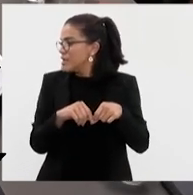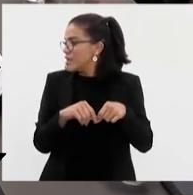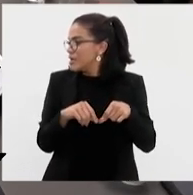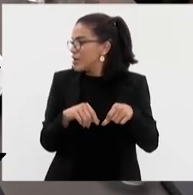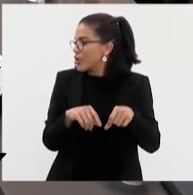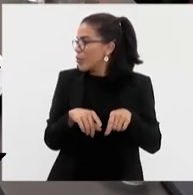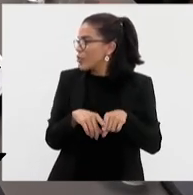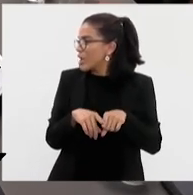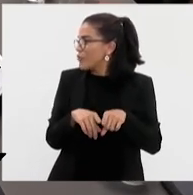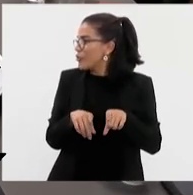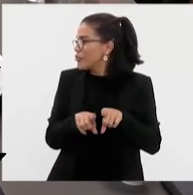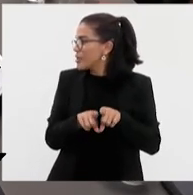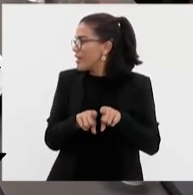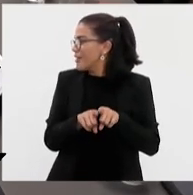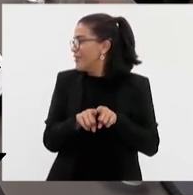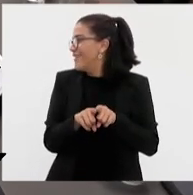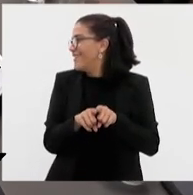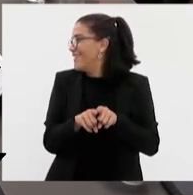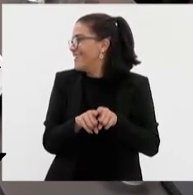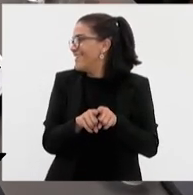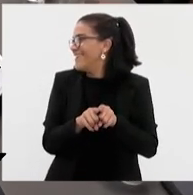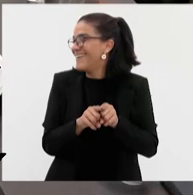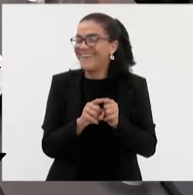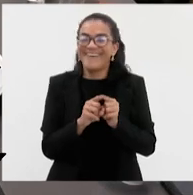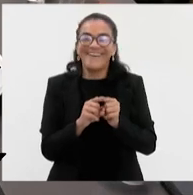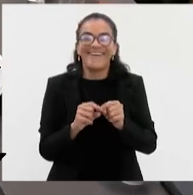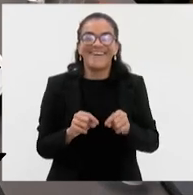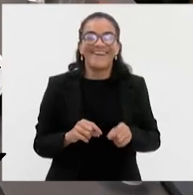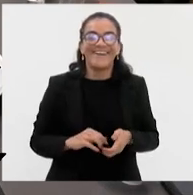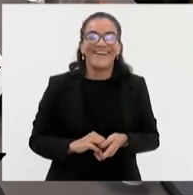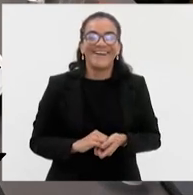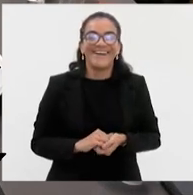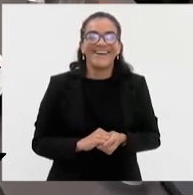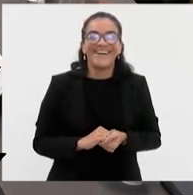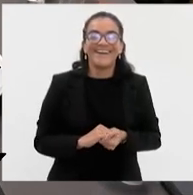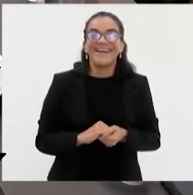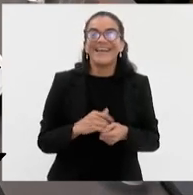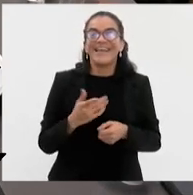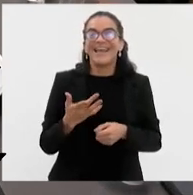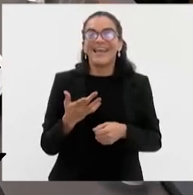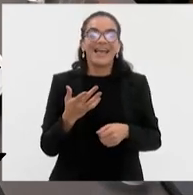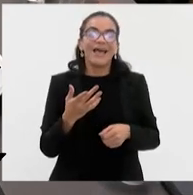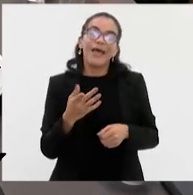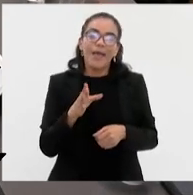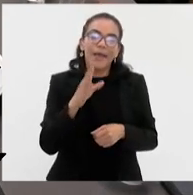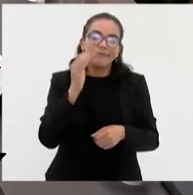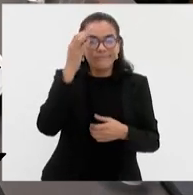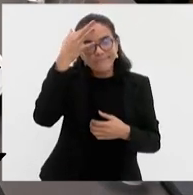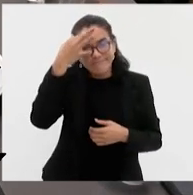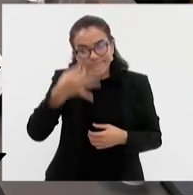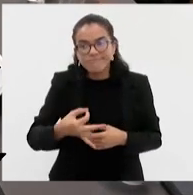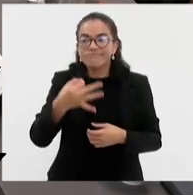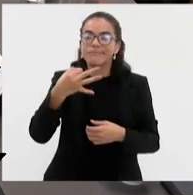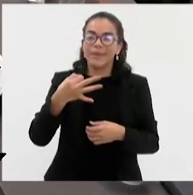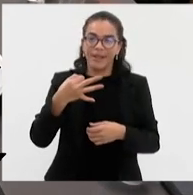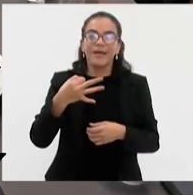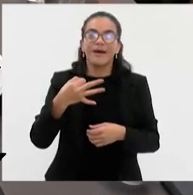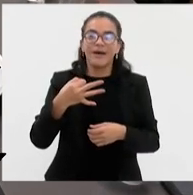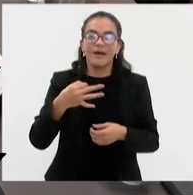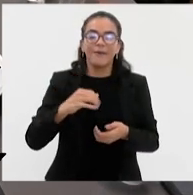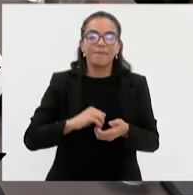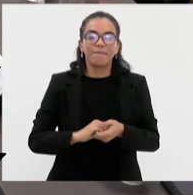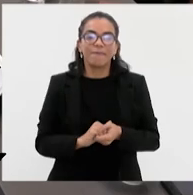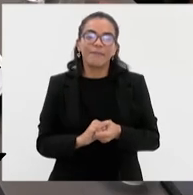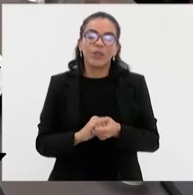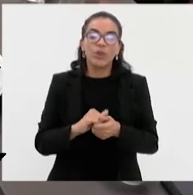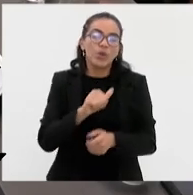estabeleça um outro critério, como a testagem de dosagem hormonal. O que a gente não pode ficar, ao meu ver, é silente a algo que tem sido cada vez mais